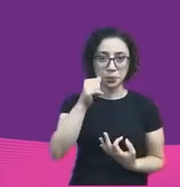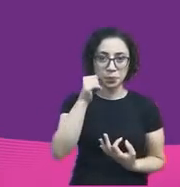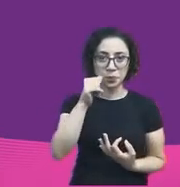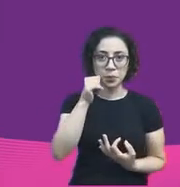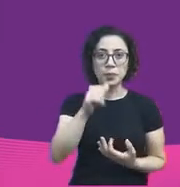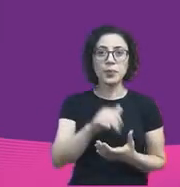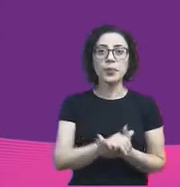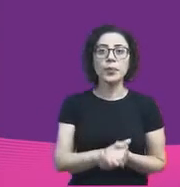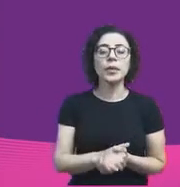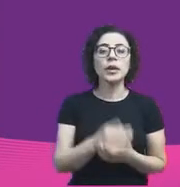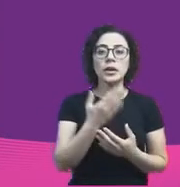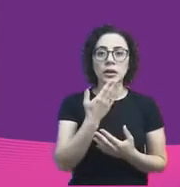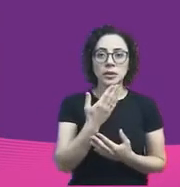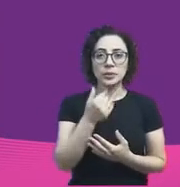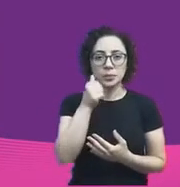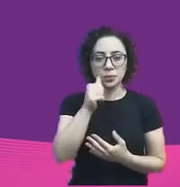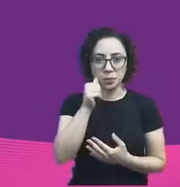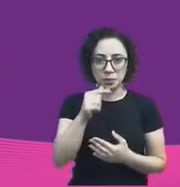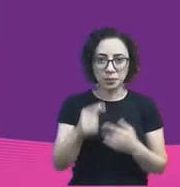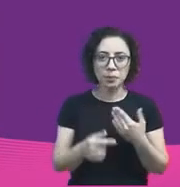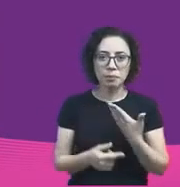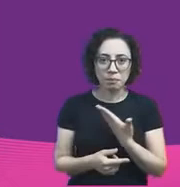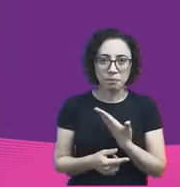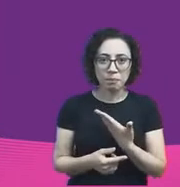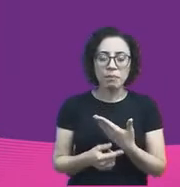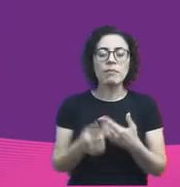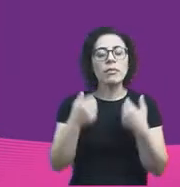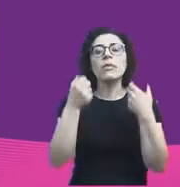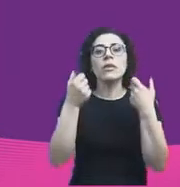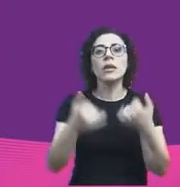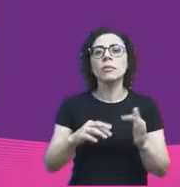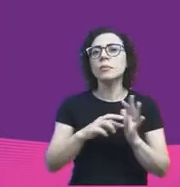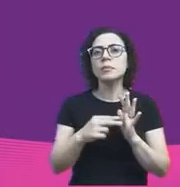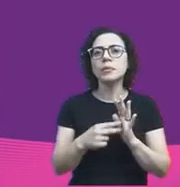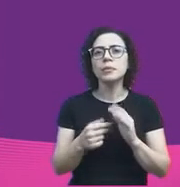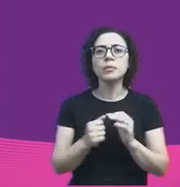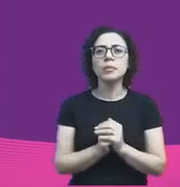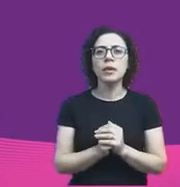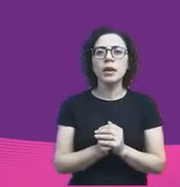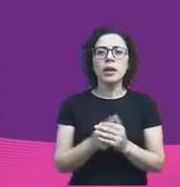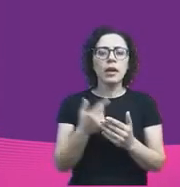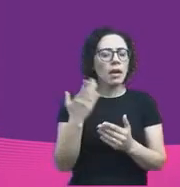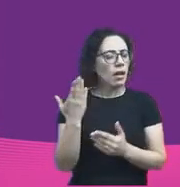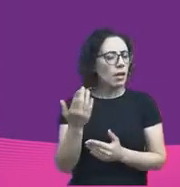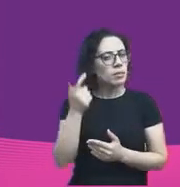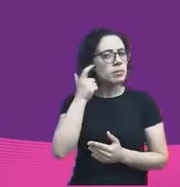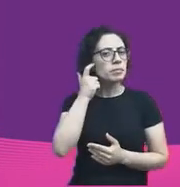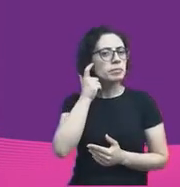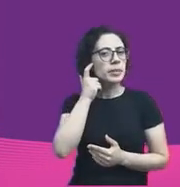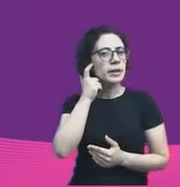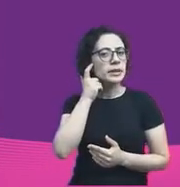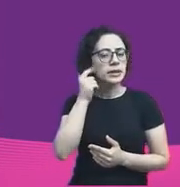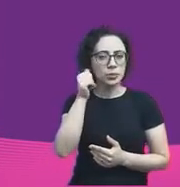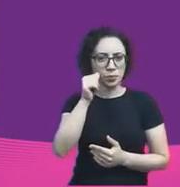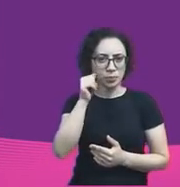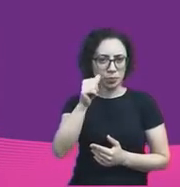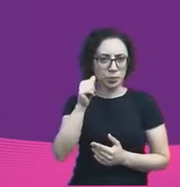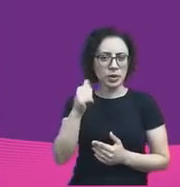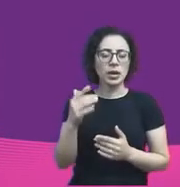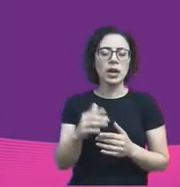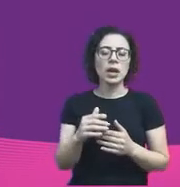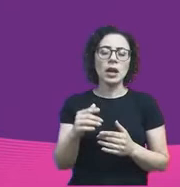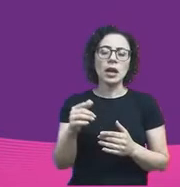essa apresentação no TED Talk, TED Women, muito interessante. Ela é a capacidade de ver